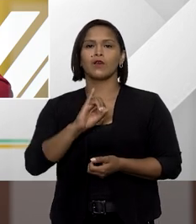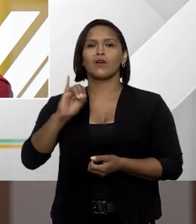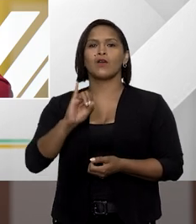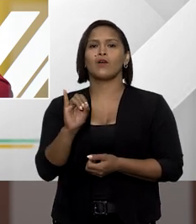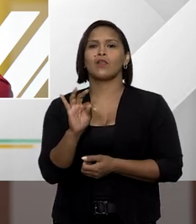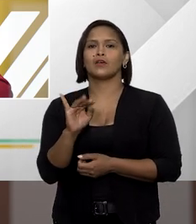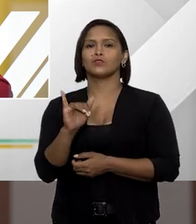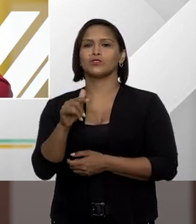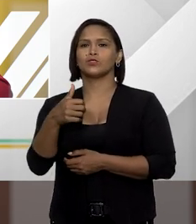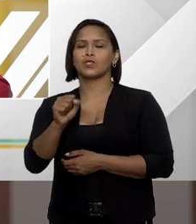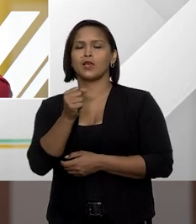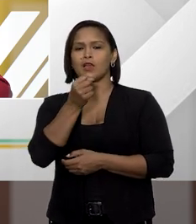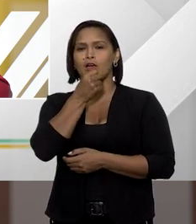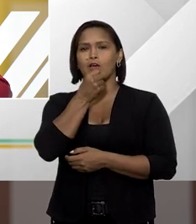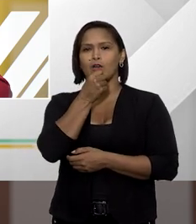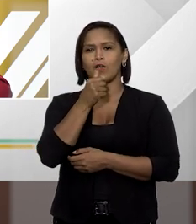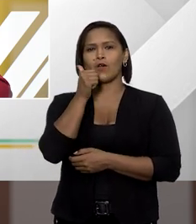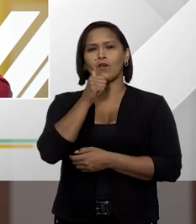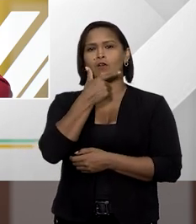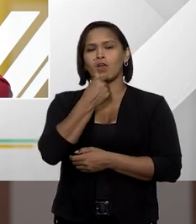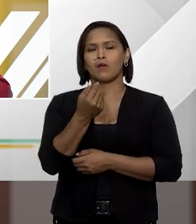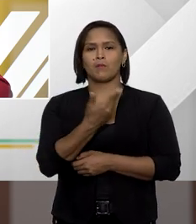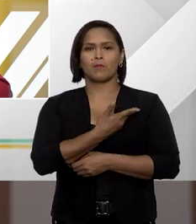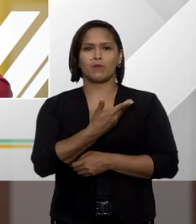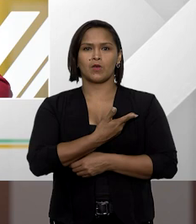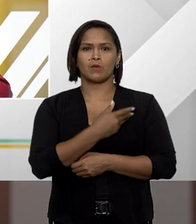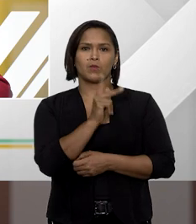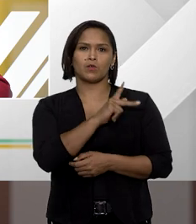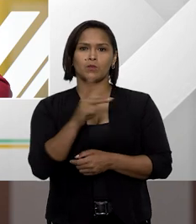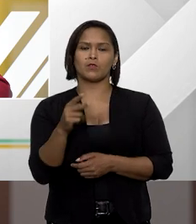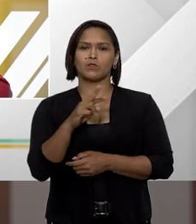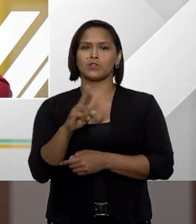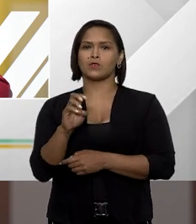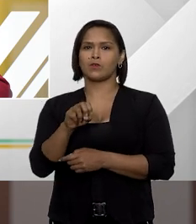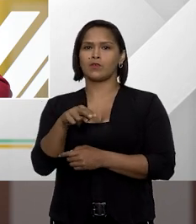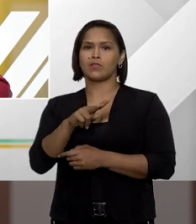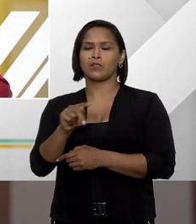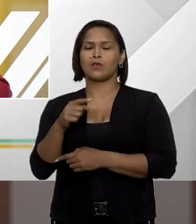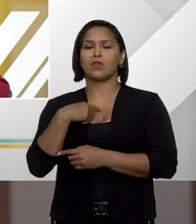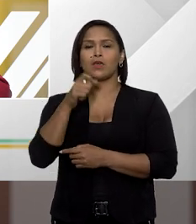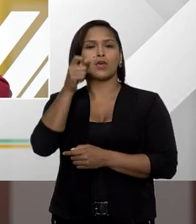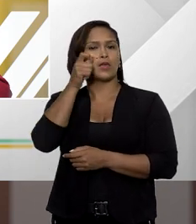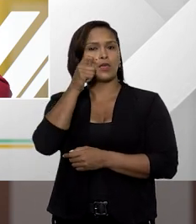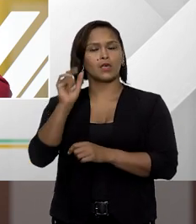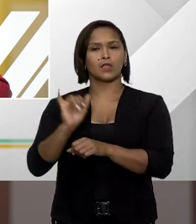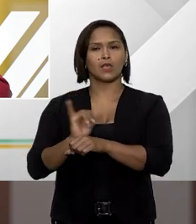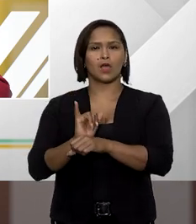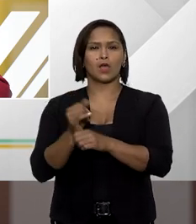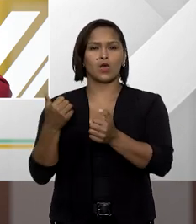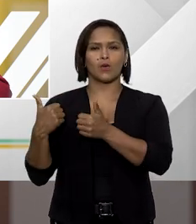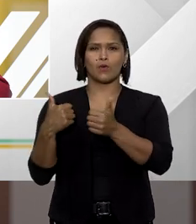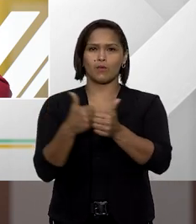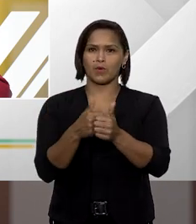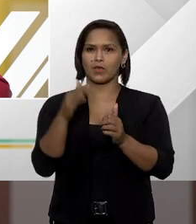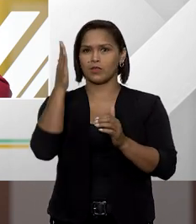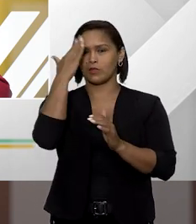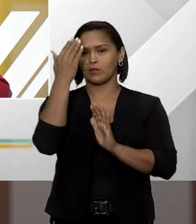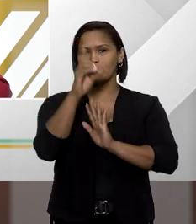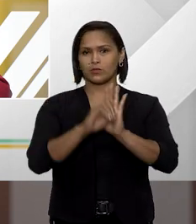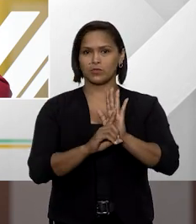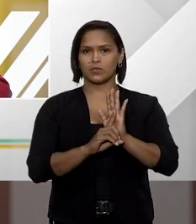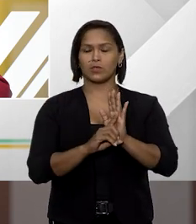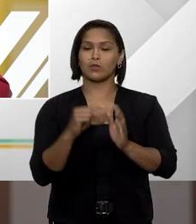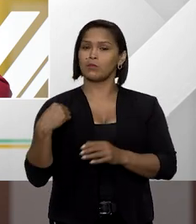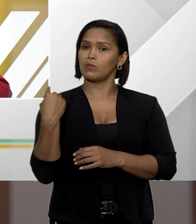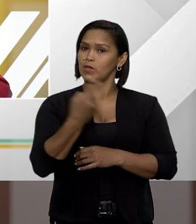Olá, Tiago. Olá, Fátima. Olá, meu amigo e professor René e telespectadoras e telespectadores aqui do Entender